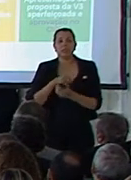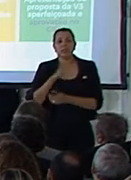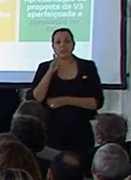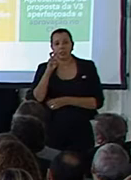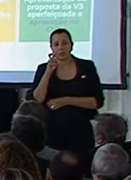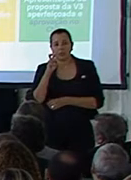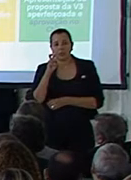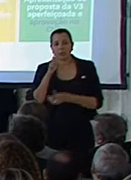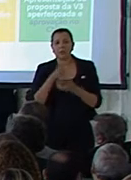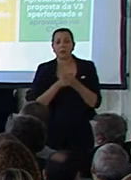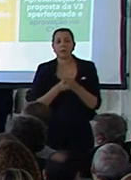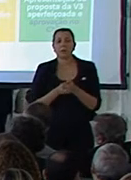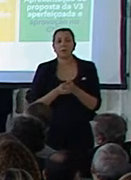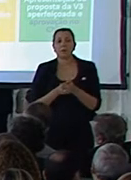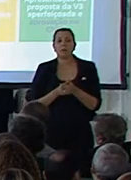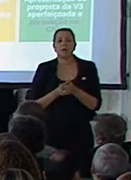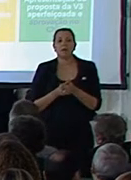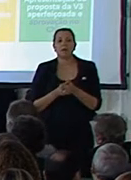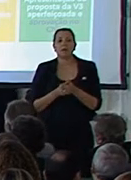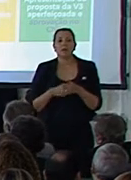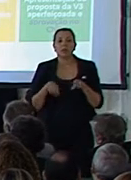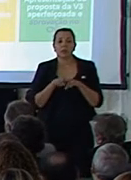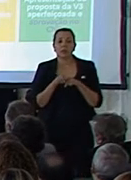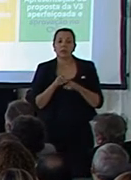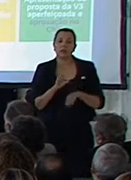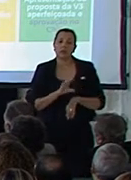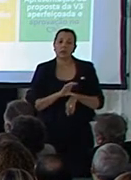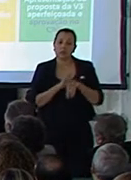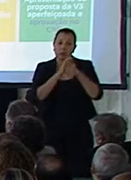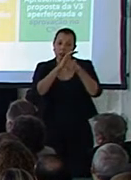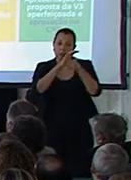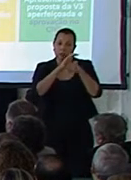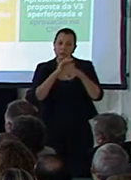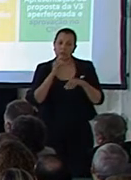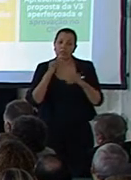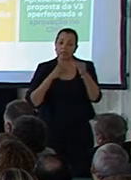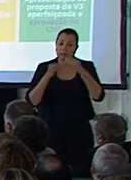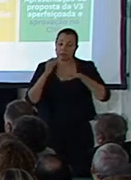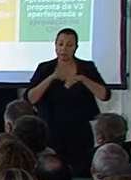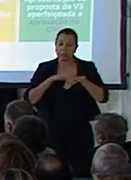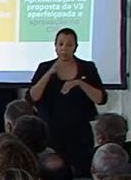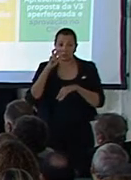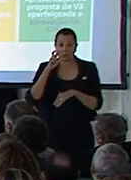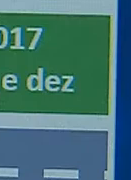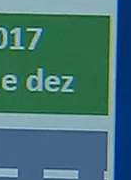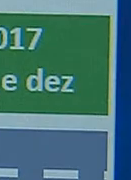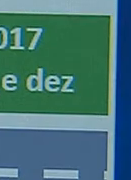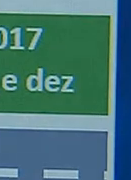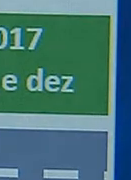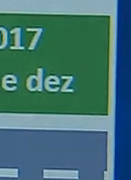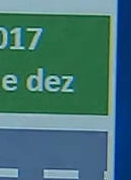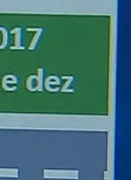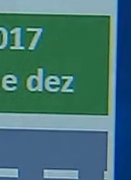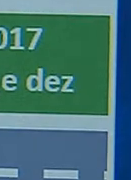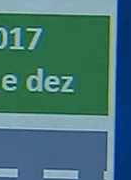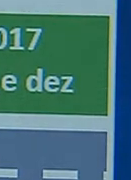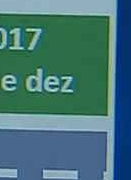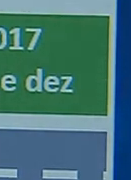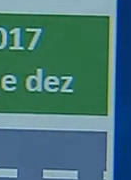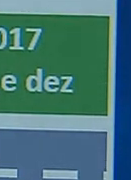audiências públicas. O Conselho Nacional recebeu mais de 500 documentos, com propostas de todas